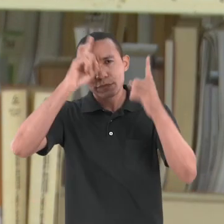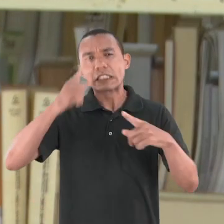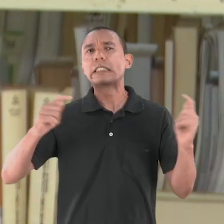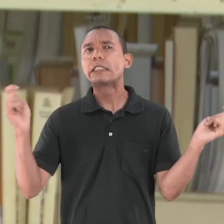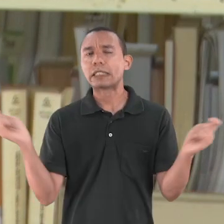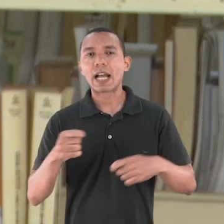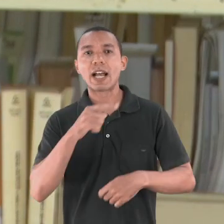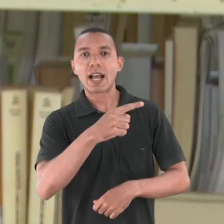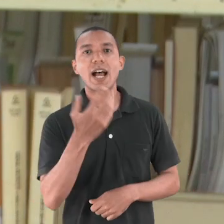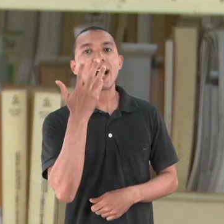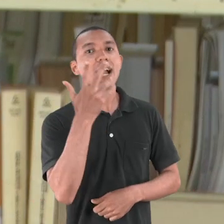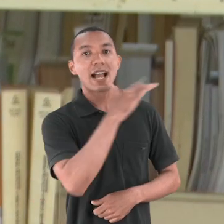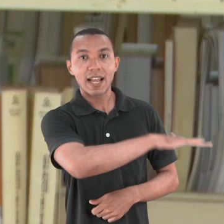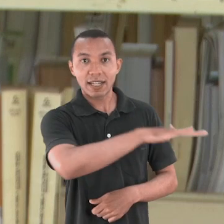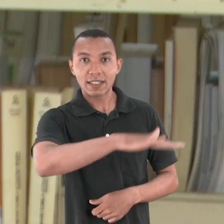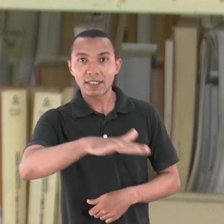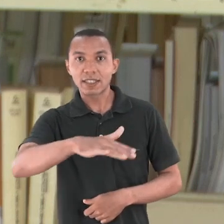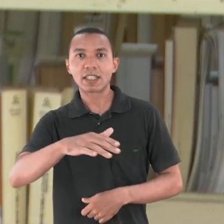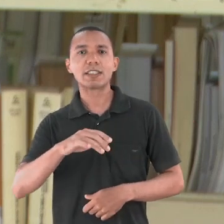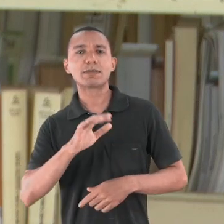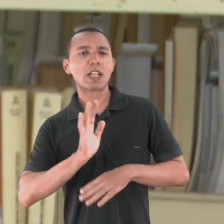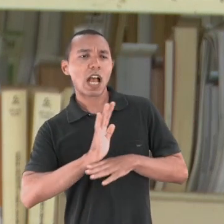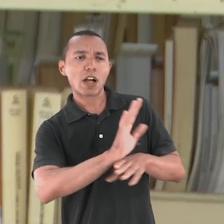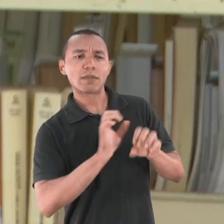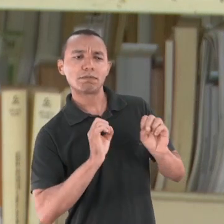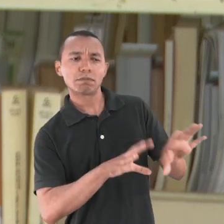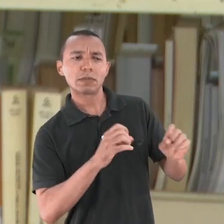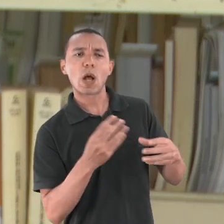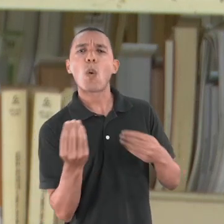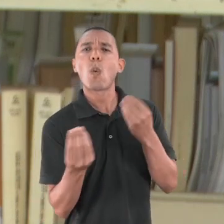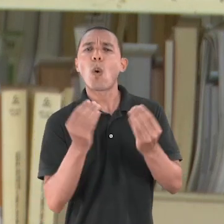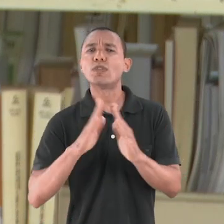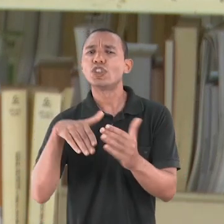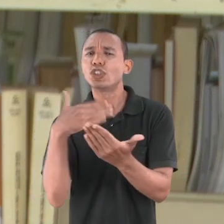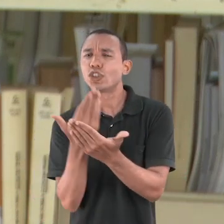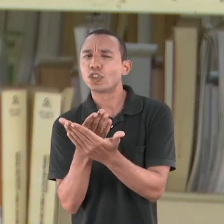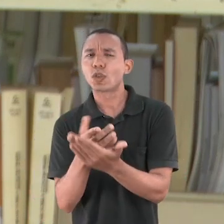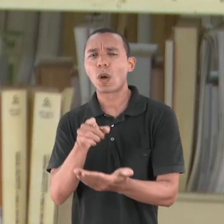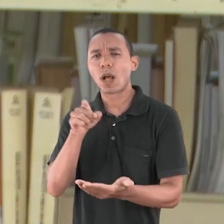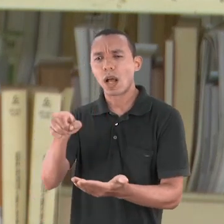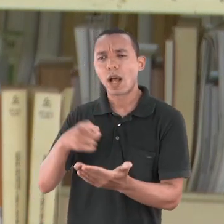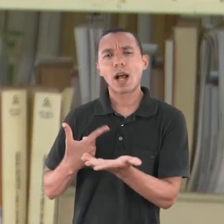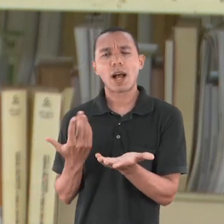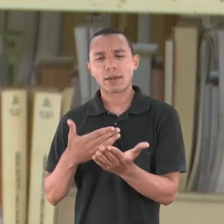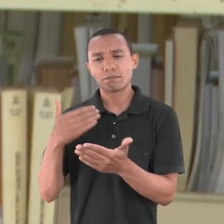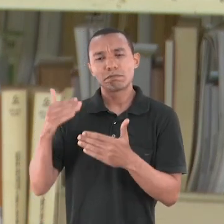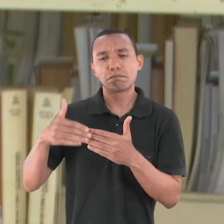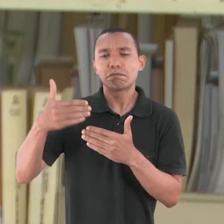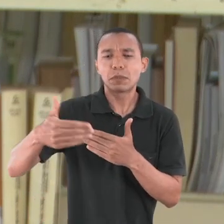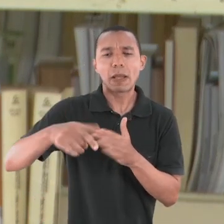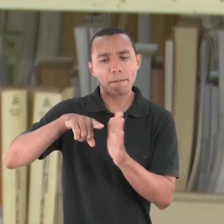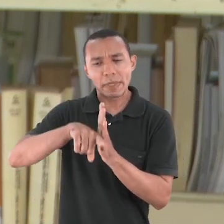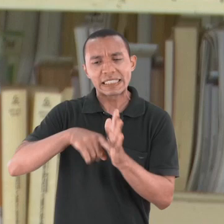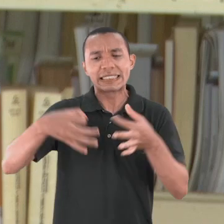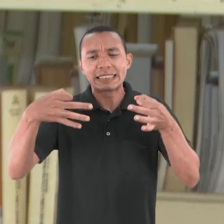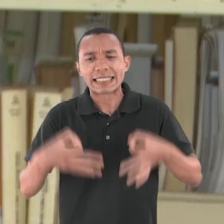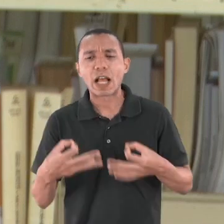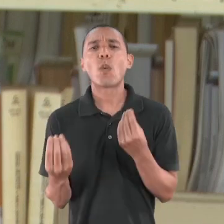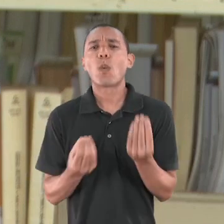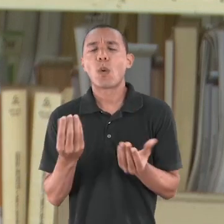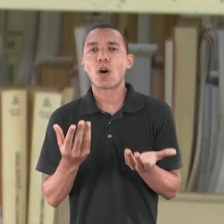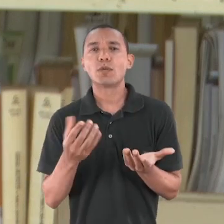pudesse passar para as crianças como se faz uma pesquisa escolar, qual é o processo de uma pesquisa.